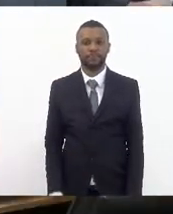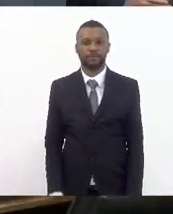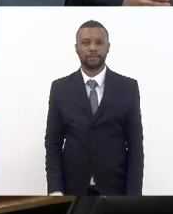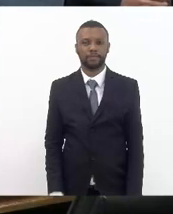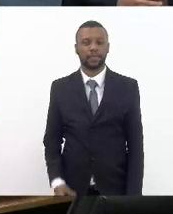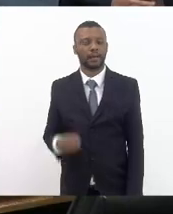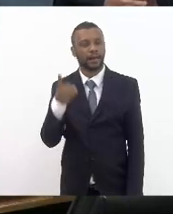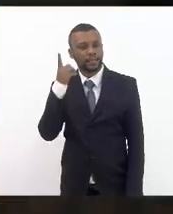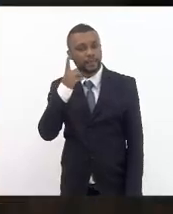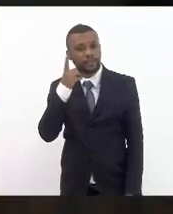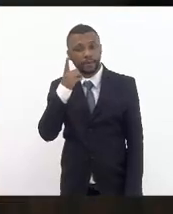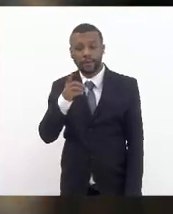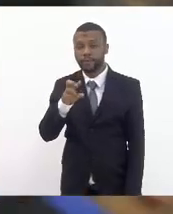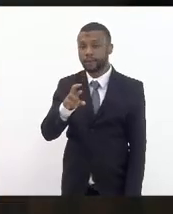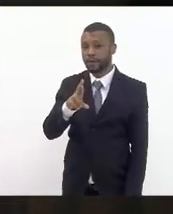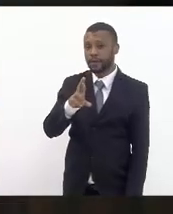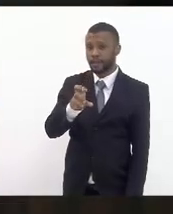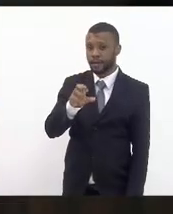Deputado Renato Zaca.